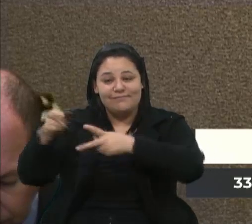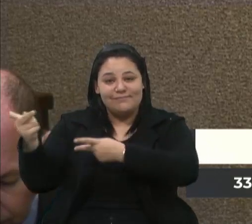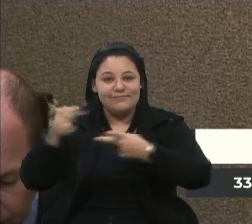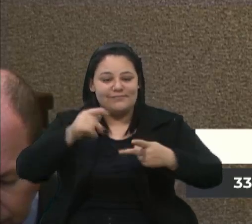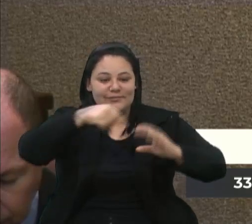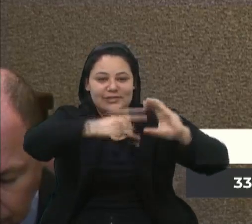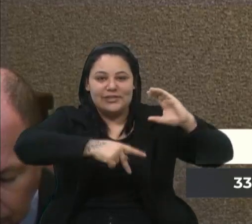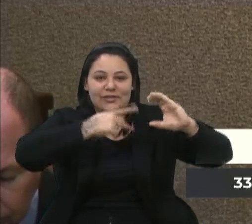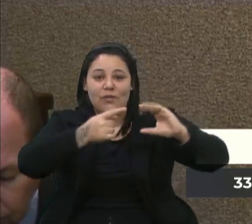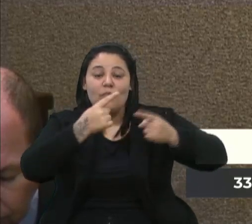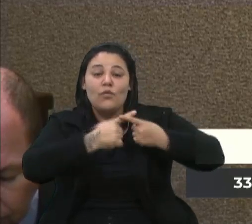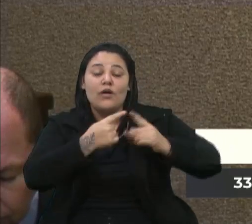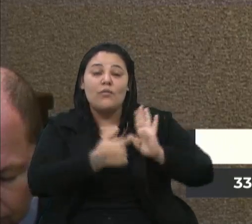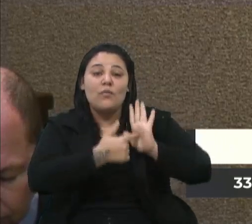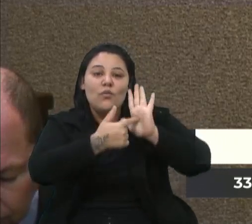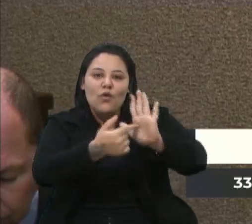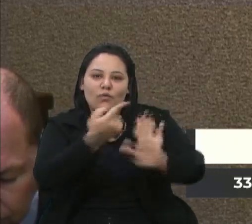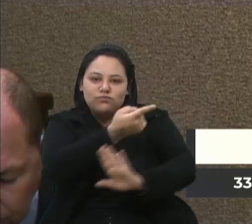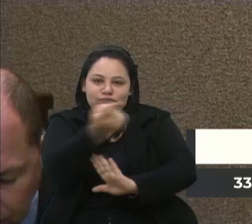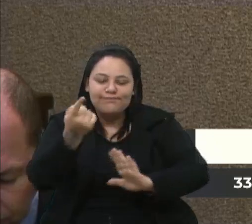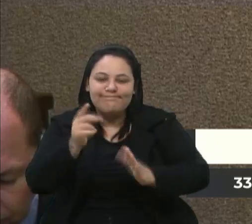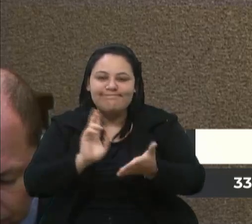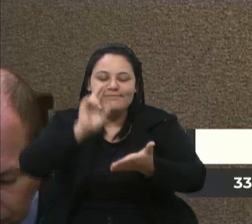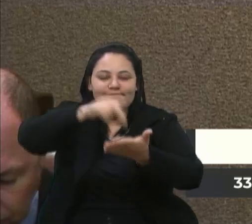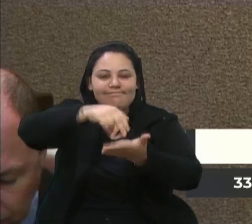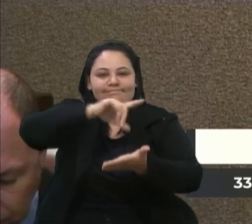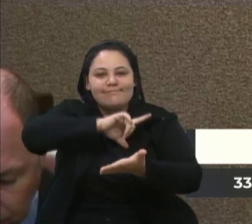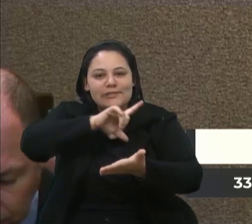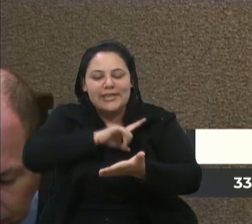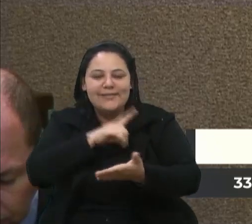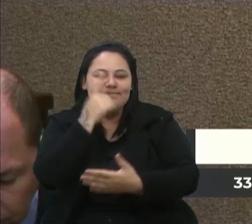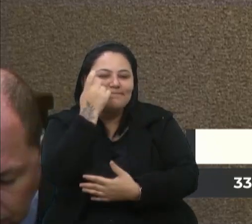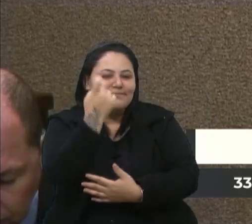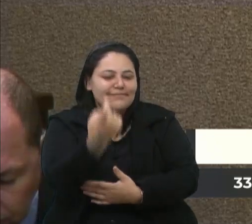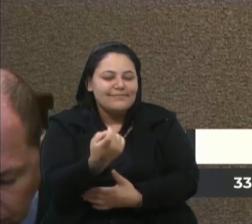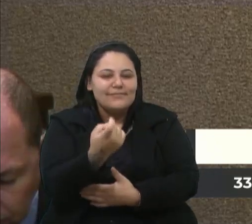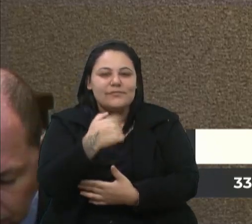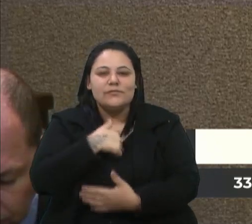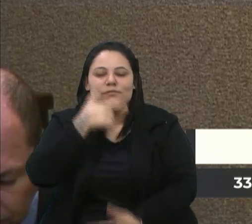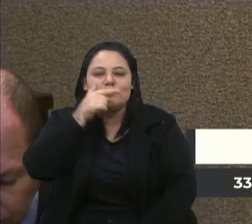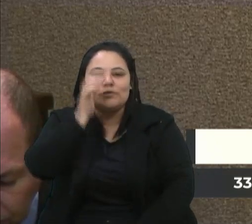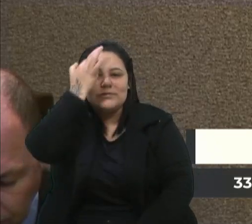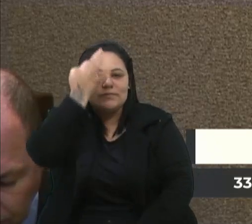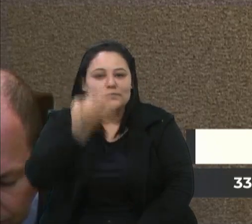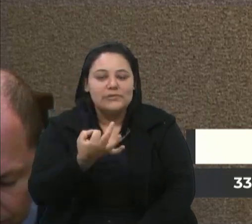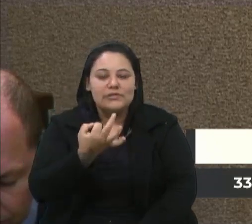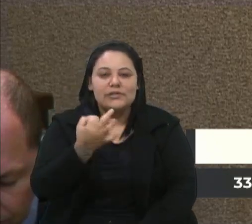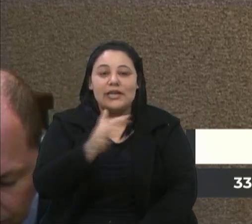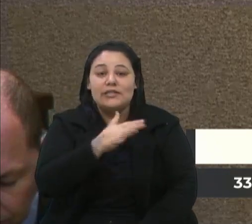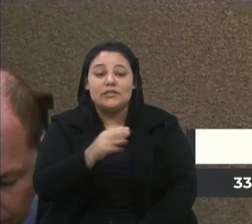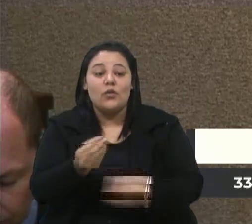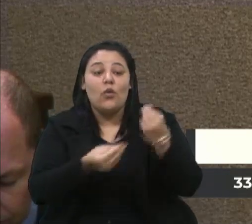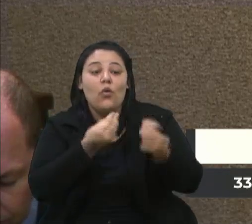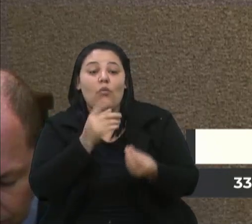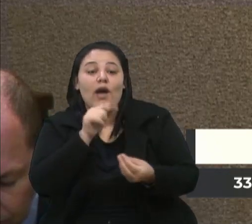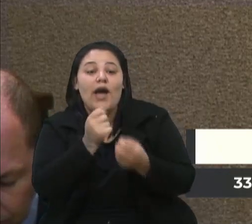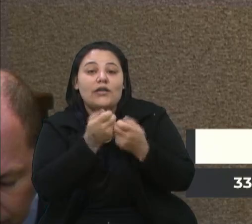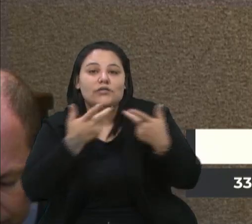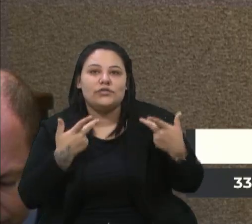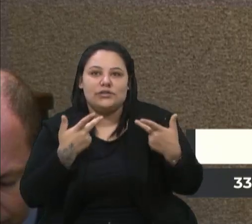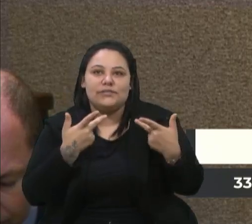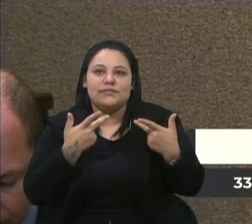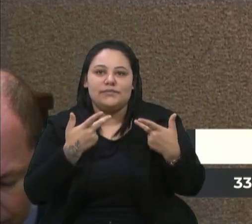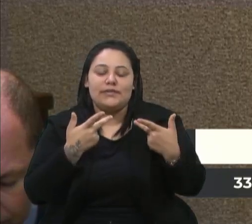isso demonstra que vocês realmente têm o interesse de entender como muitas vezes as coisas funcionam. Nem sempre é como a